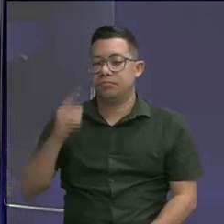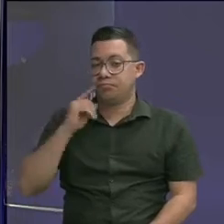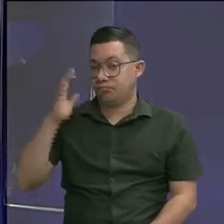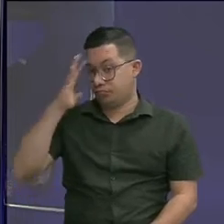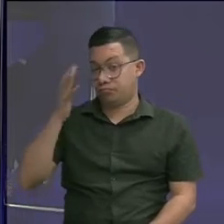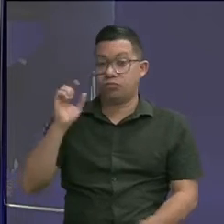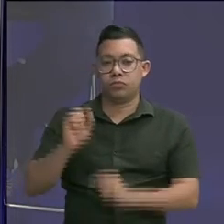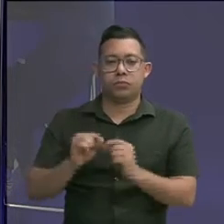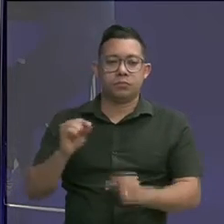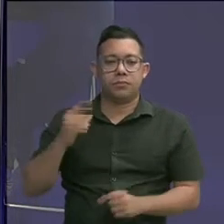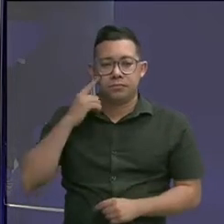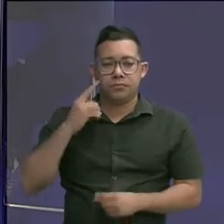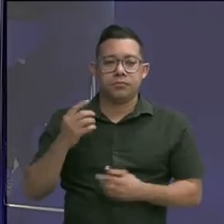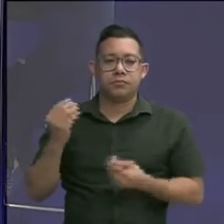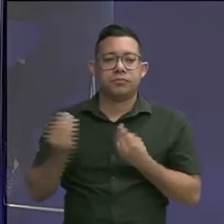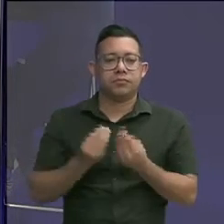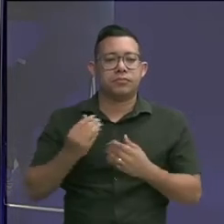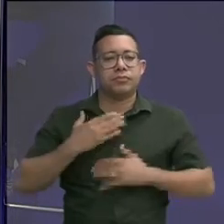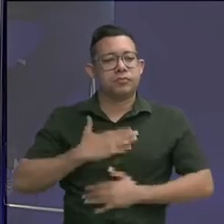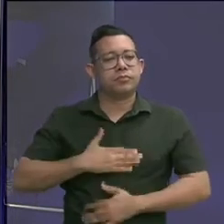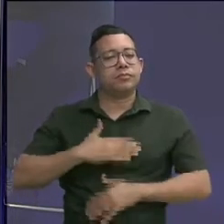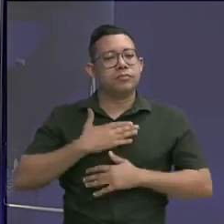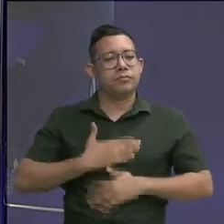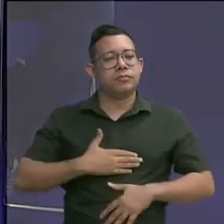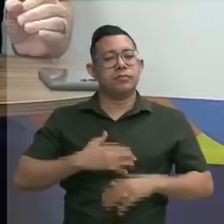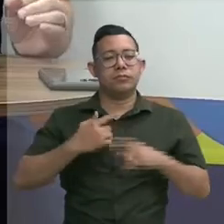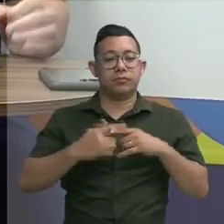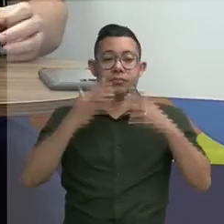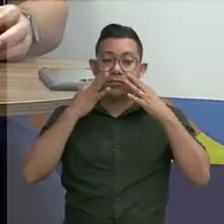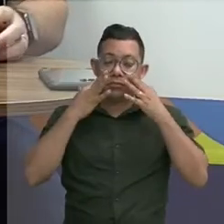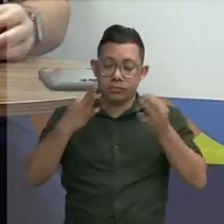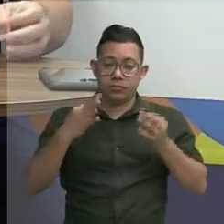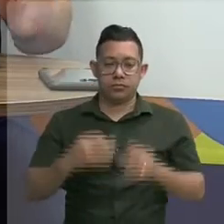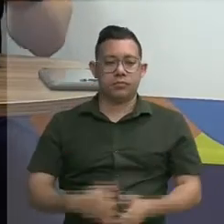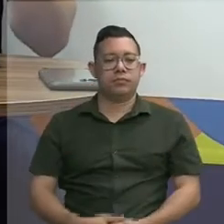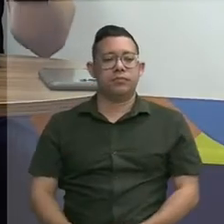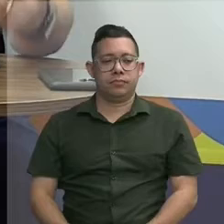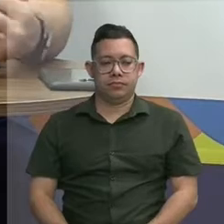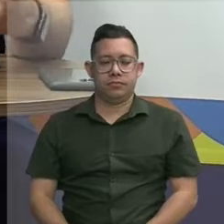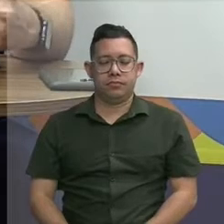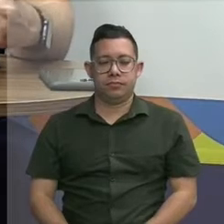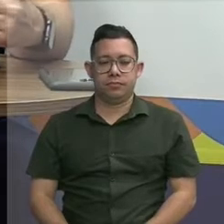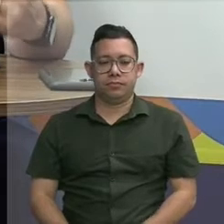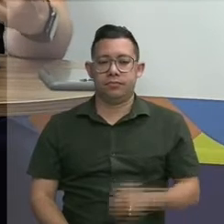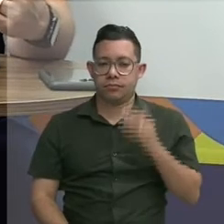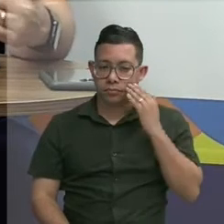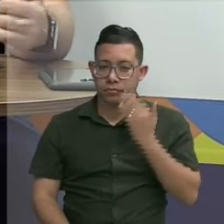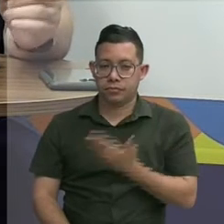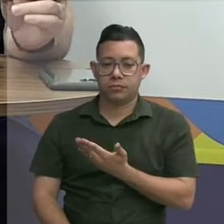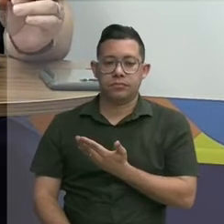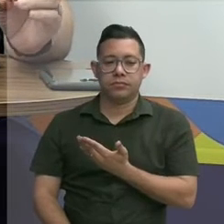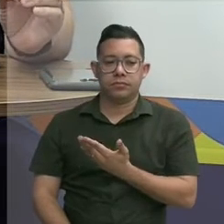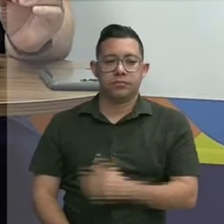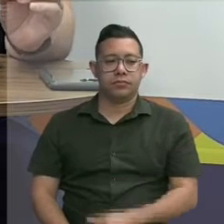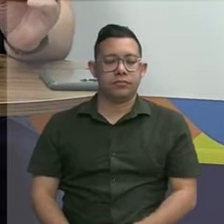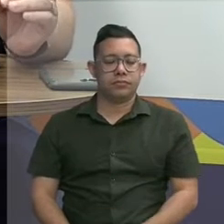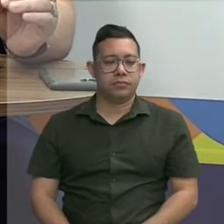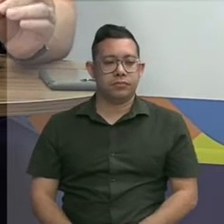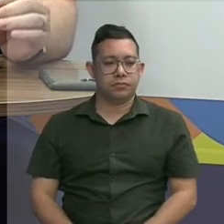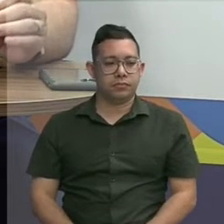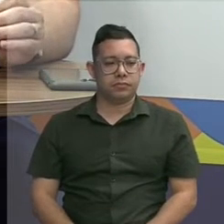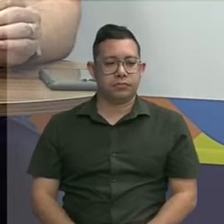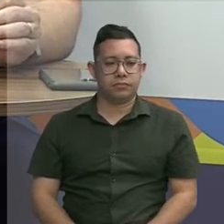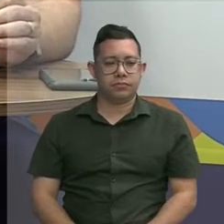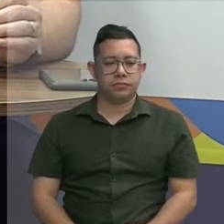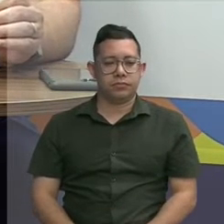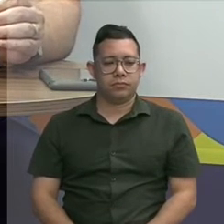resolver então aqui a gente tem que resolver com calma prestando bem atenção Tá bom então lá vou colocar em outra tela de resolução então